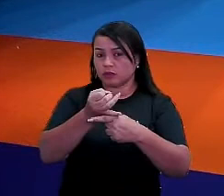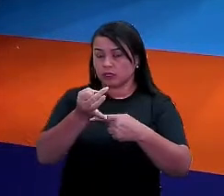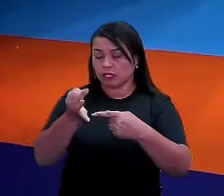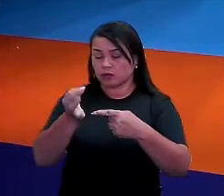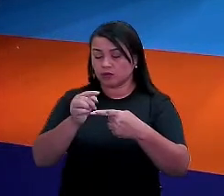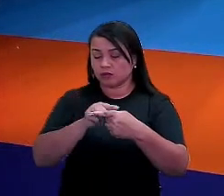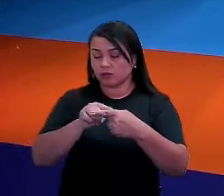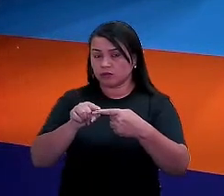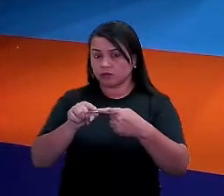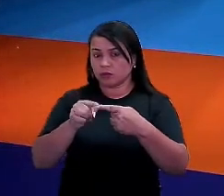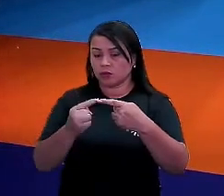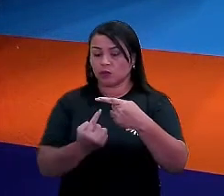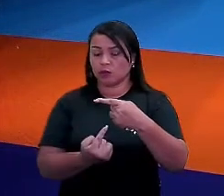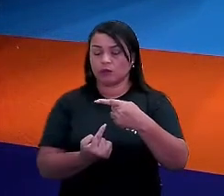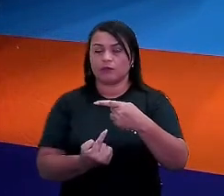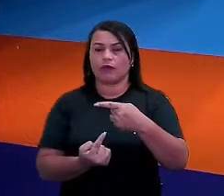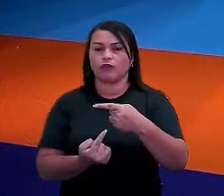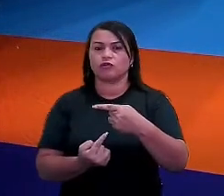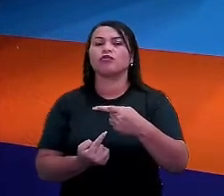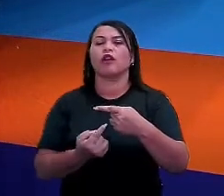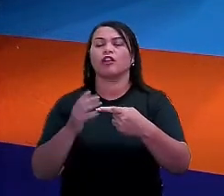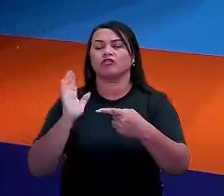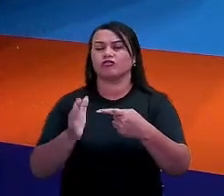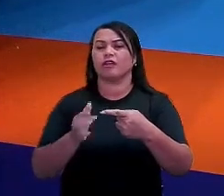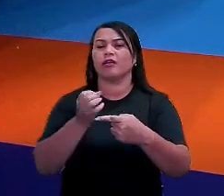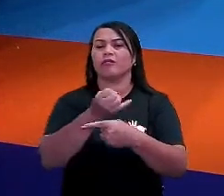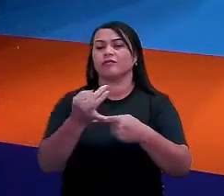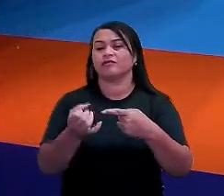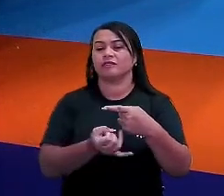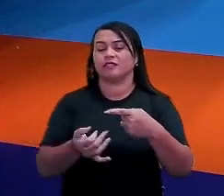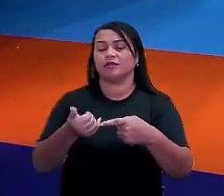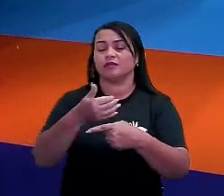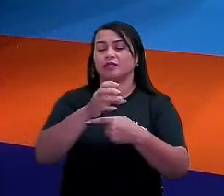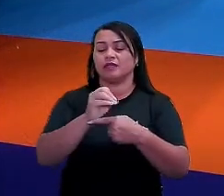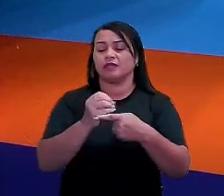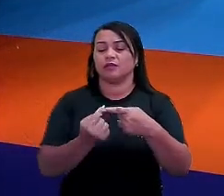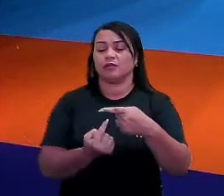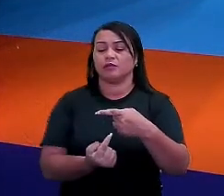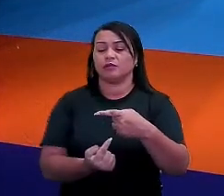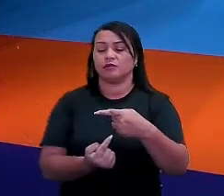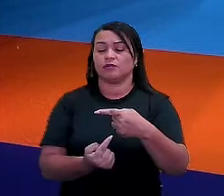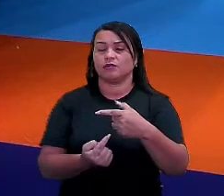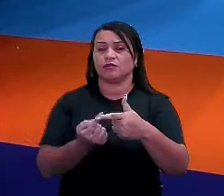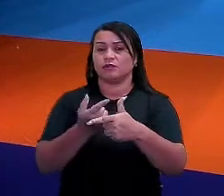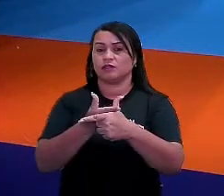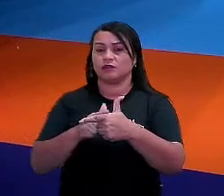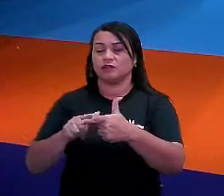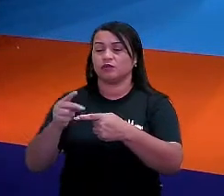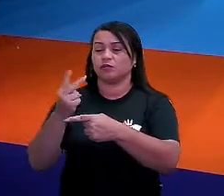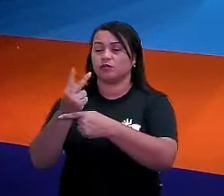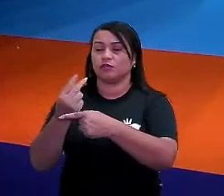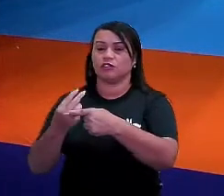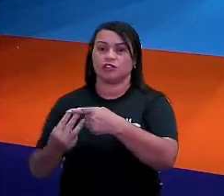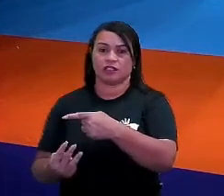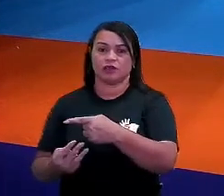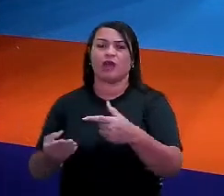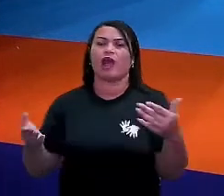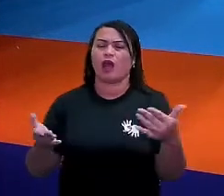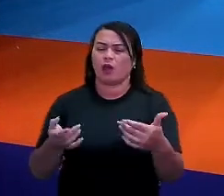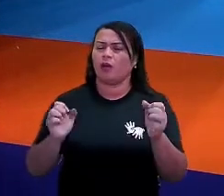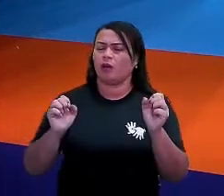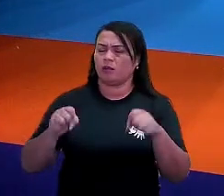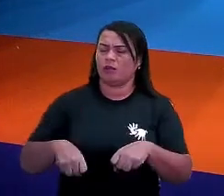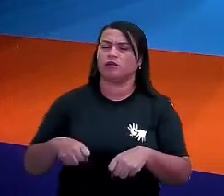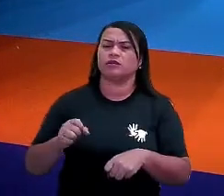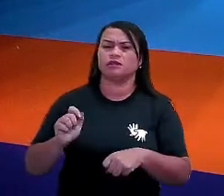coloco 1 embaixo, eu estou transformando ele numa fração. Então, 10 sobre 1 dividido por 2/3. Agora eu posso